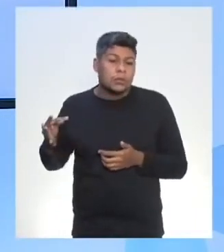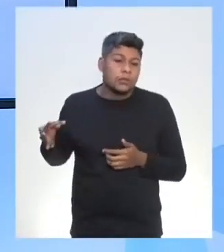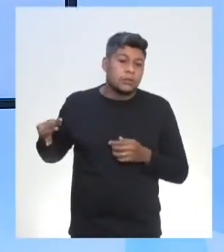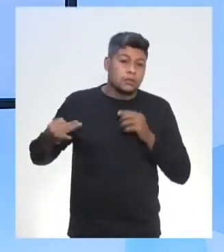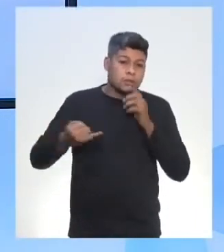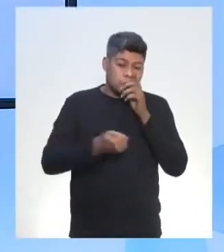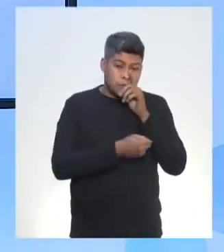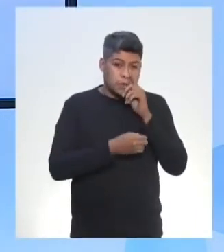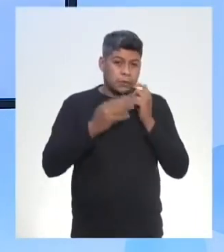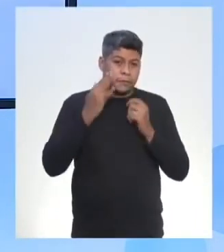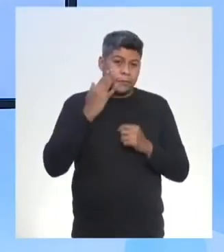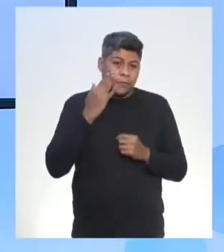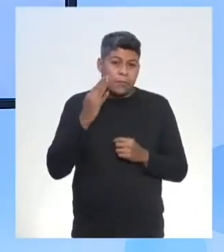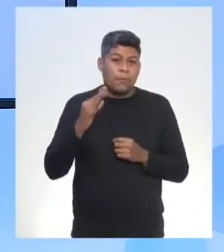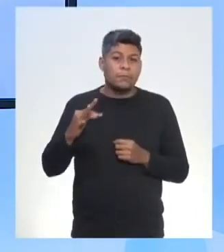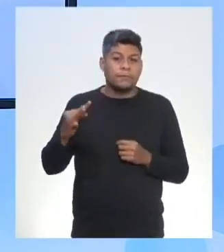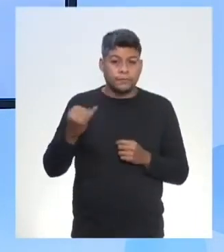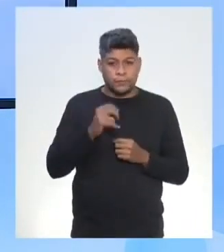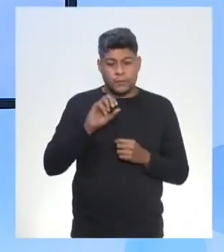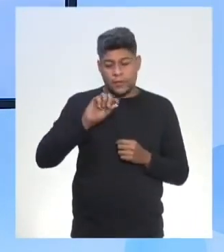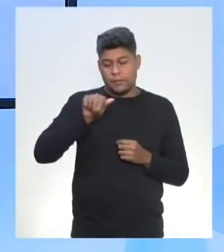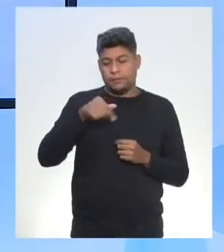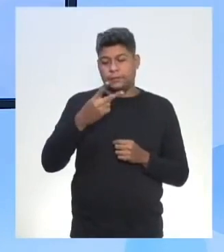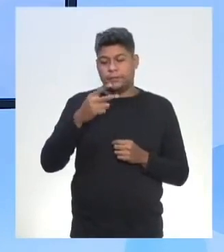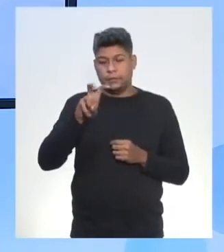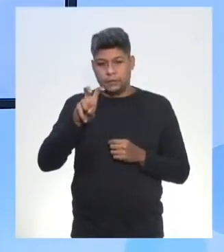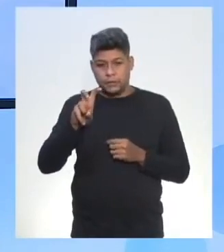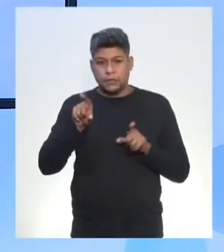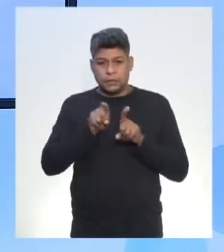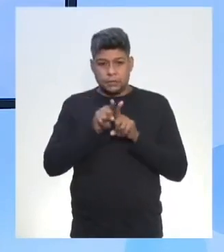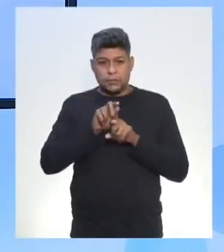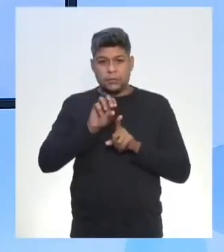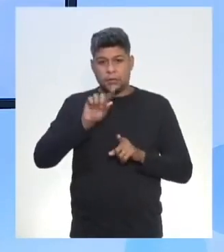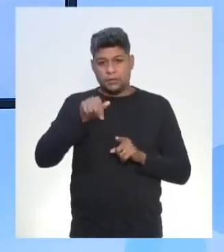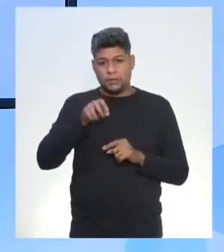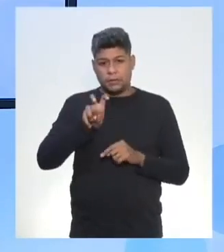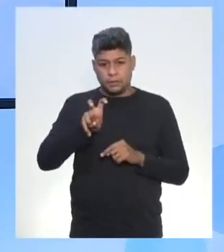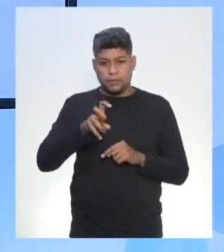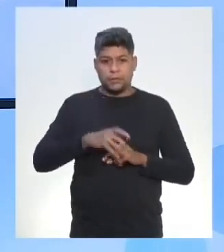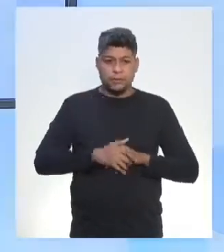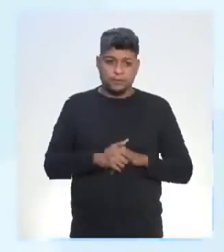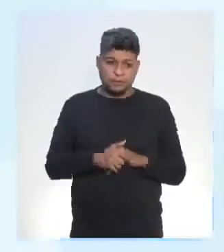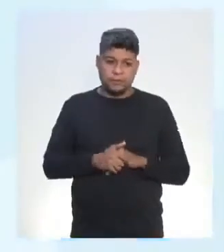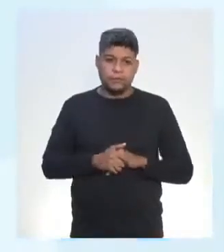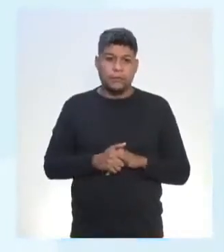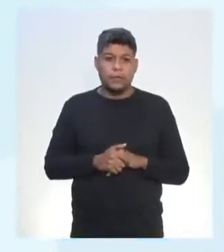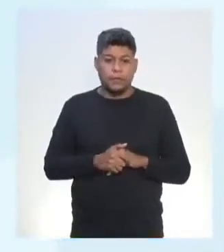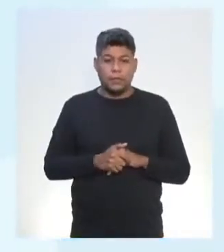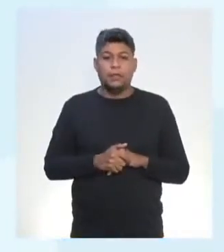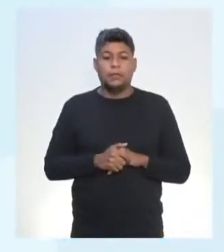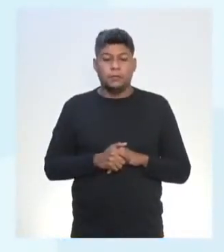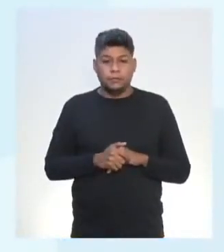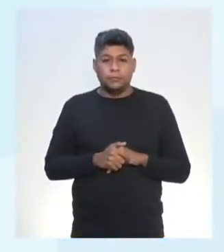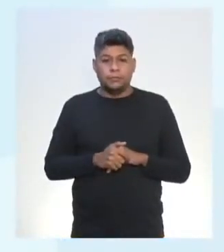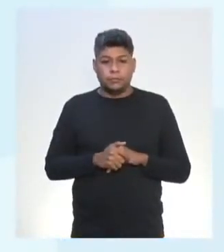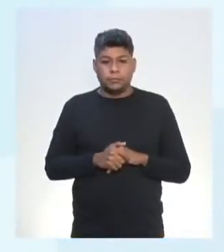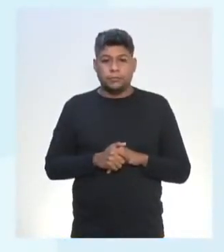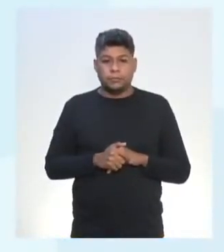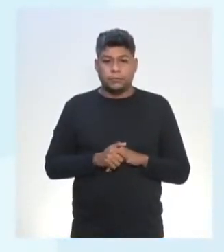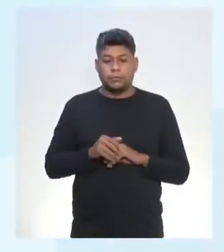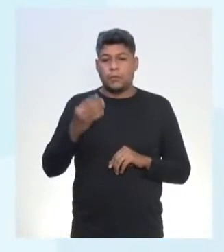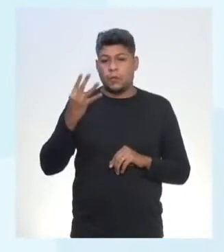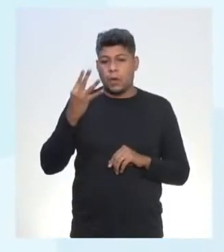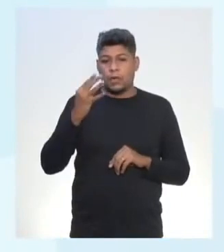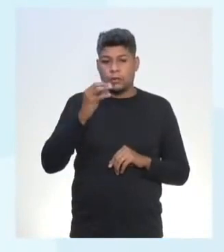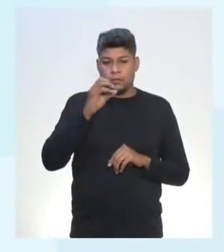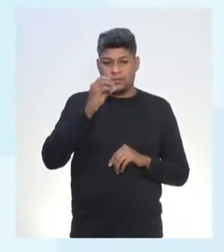decimais, de todos os fatores, do 0,25 de cima e do 0,25 de baixo. Então, a gente pode ver que tem 1, 2, 3,